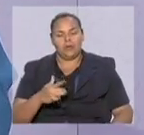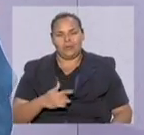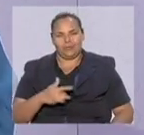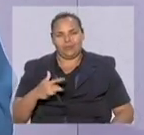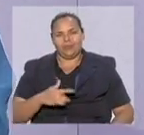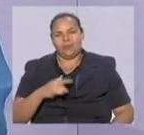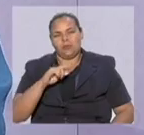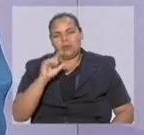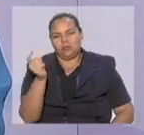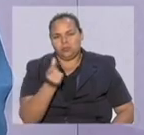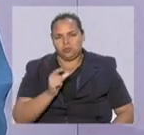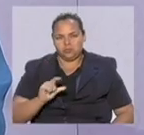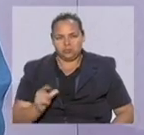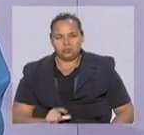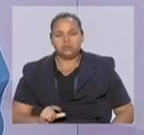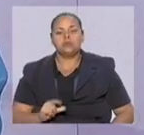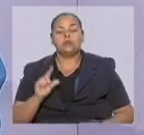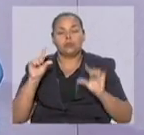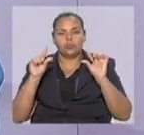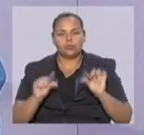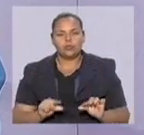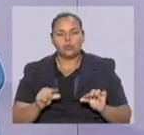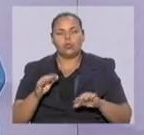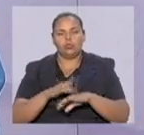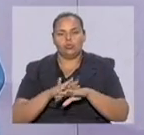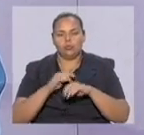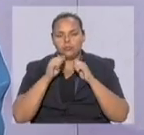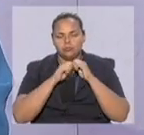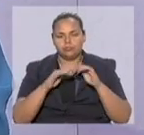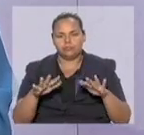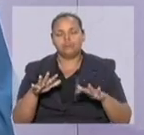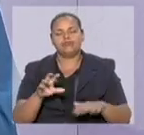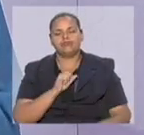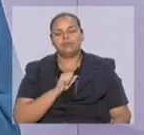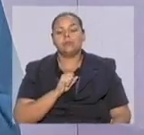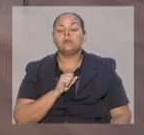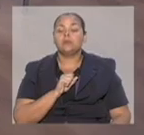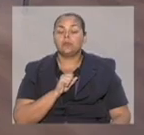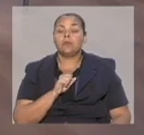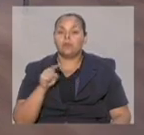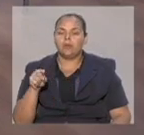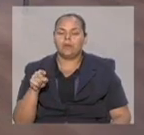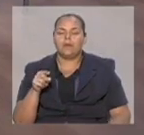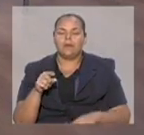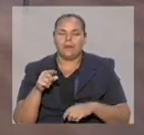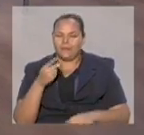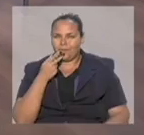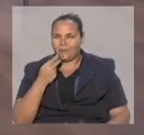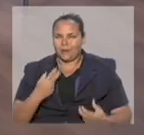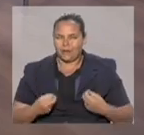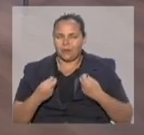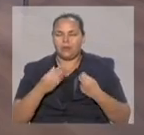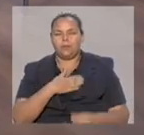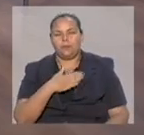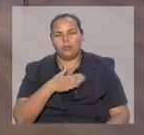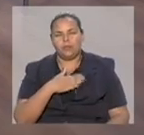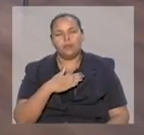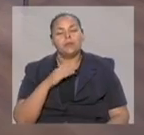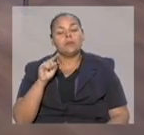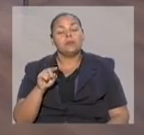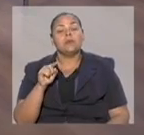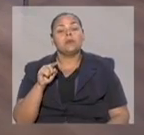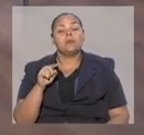intestino, para que a gente possa diminuir o risco de doenças. Eu acho que essa questão do câncer de mama que você levantou é muito interessante,